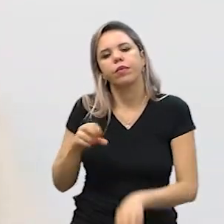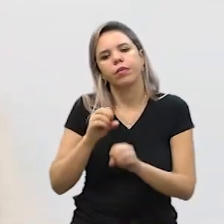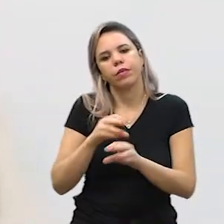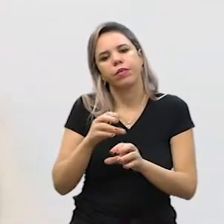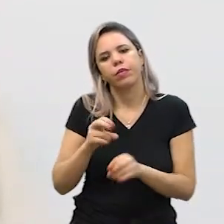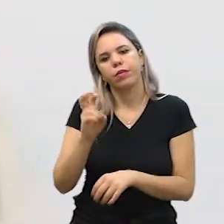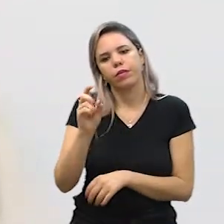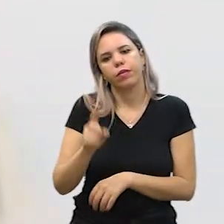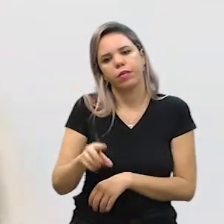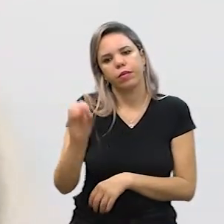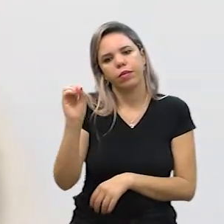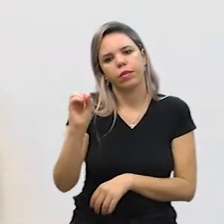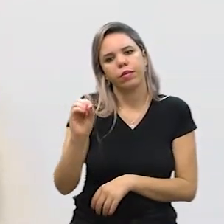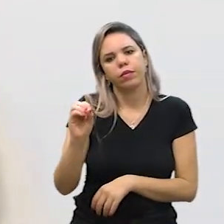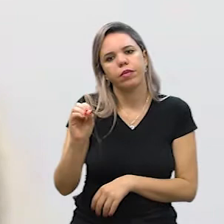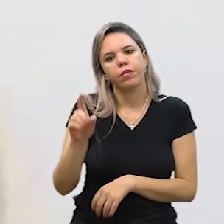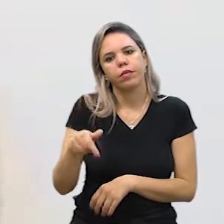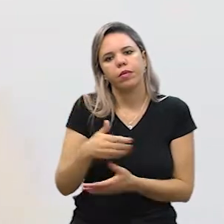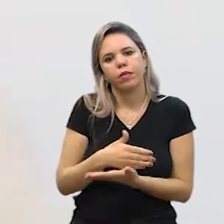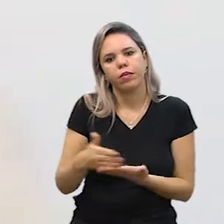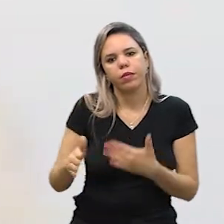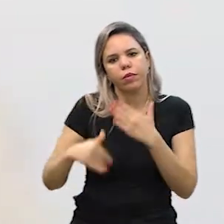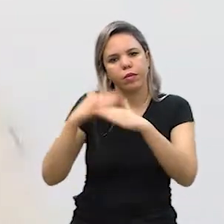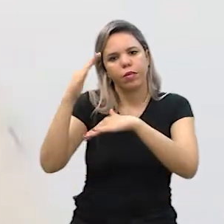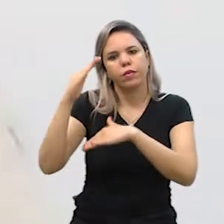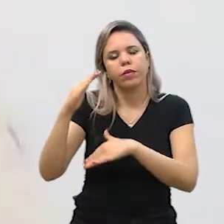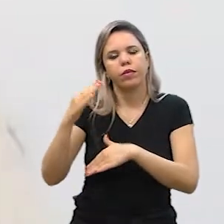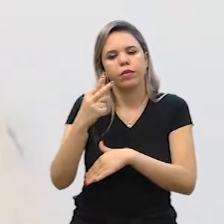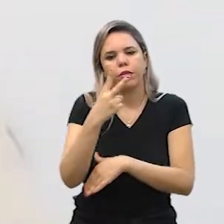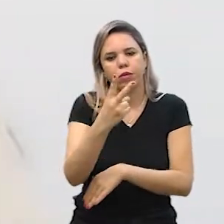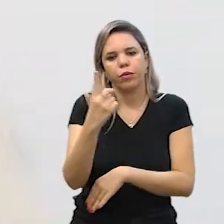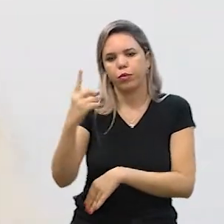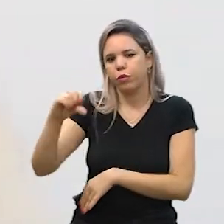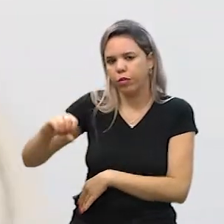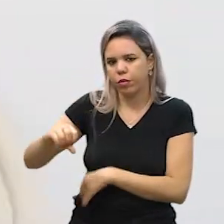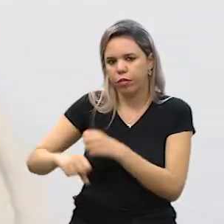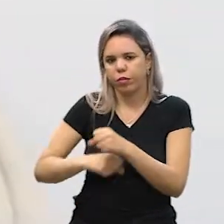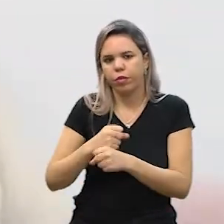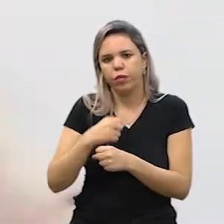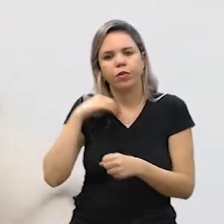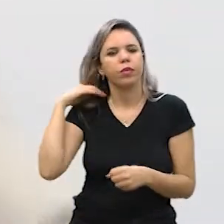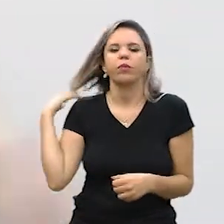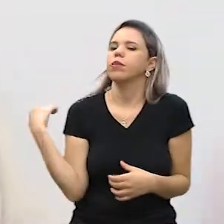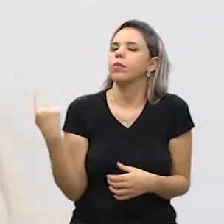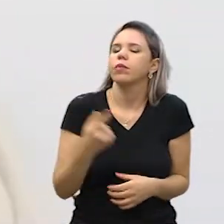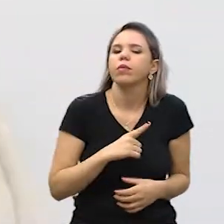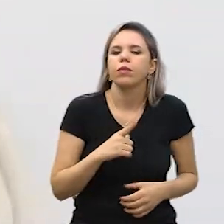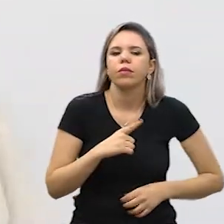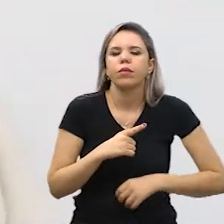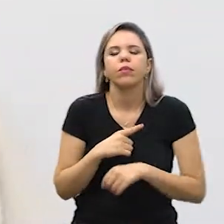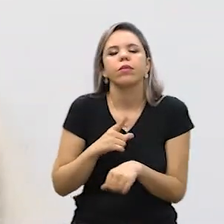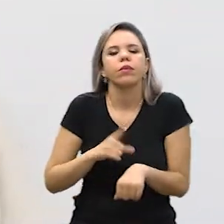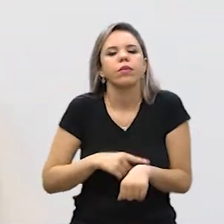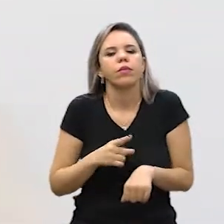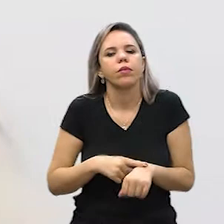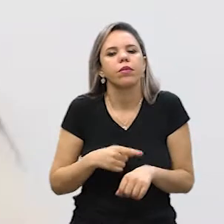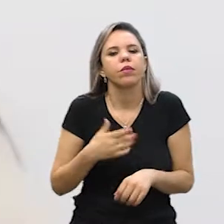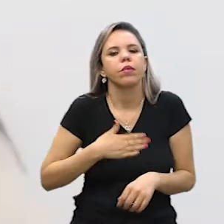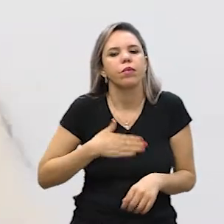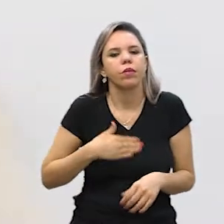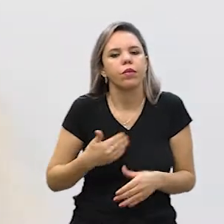Educação 5.0 ela começou a ser desenvolvida a partir de 2019. Então, a gente tem um time aí agora em agosto